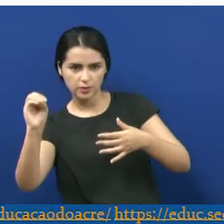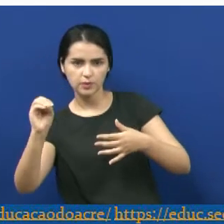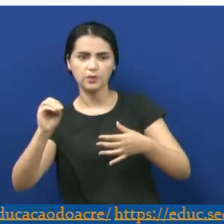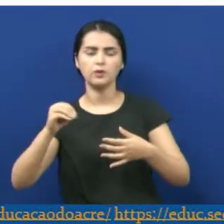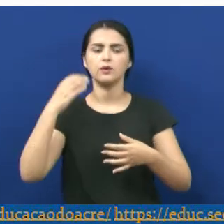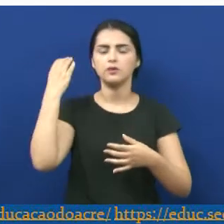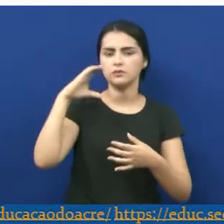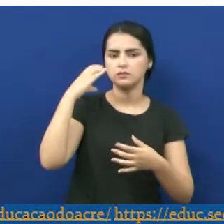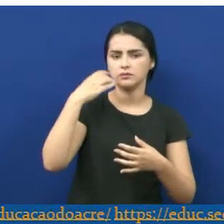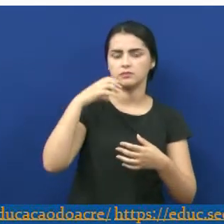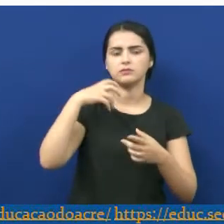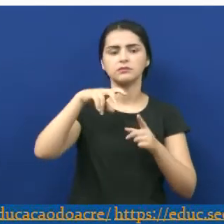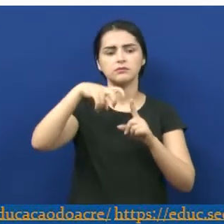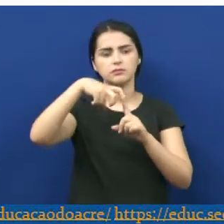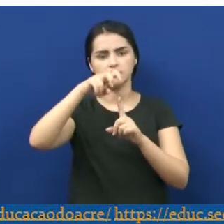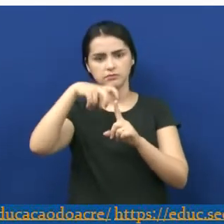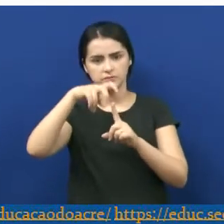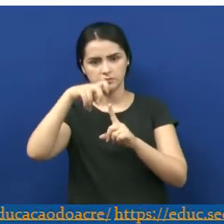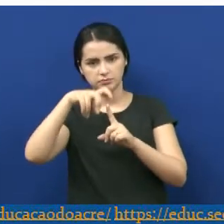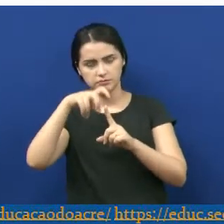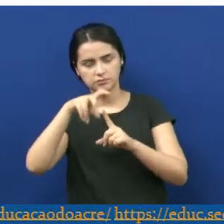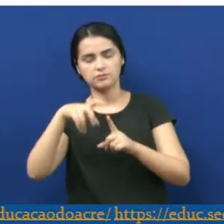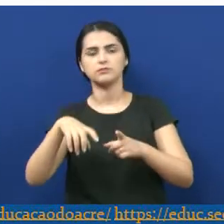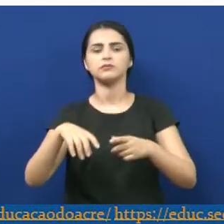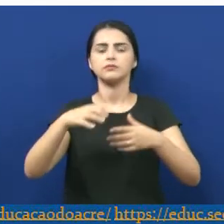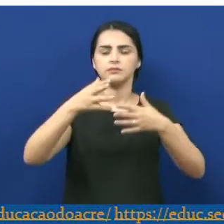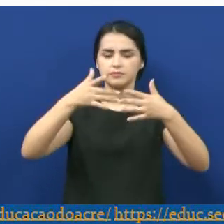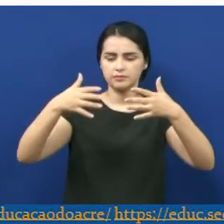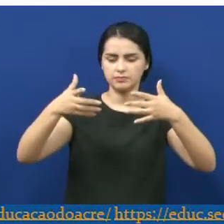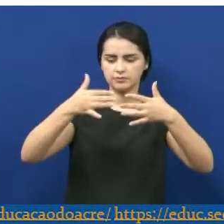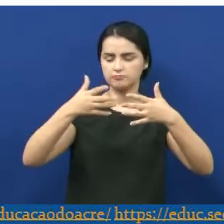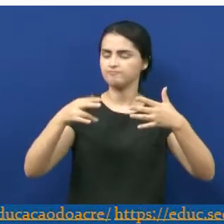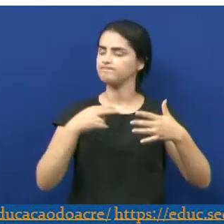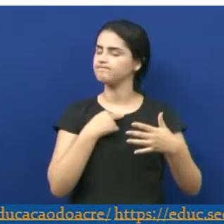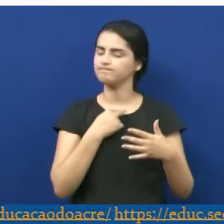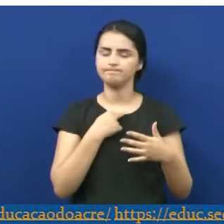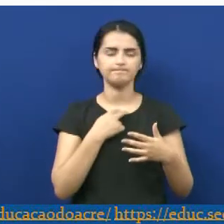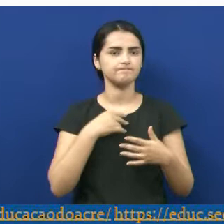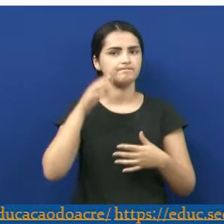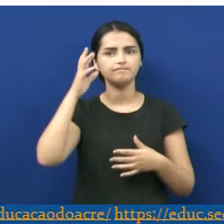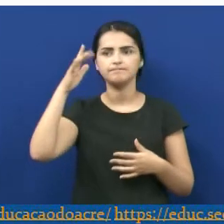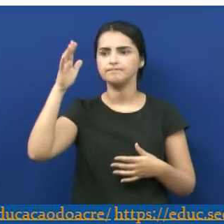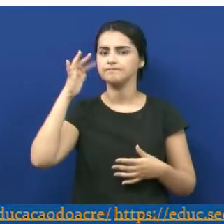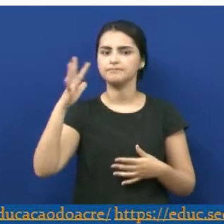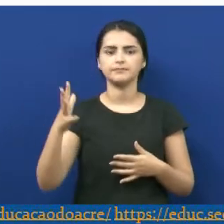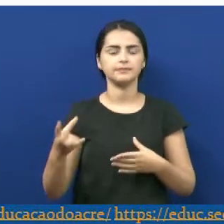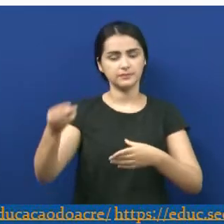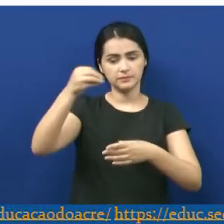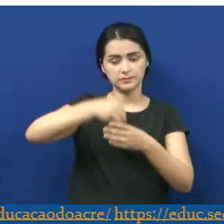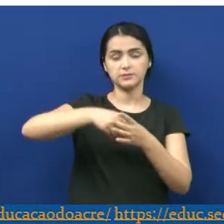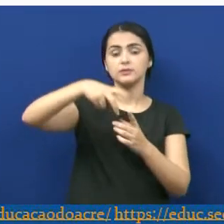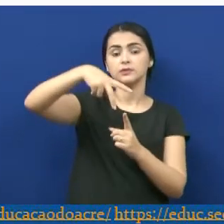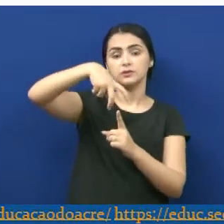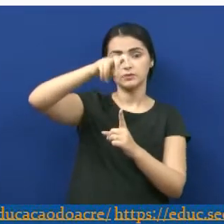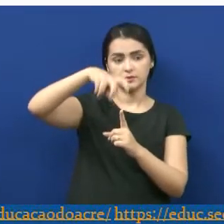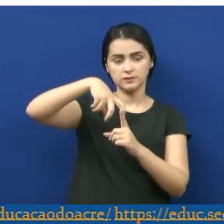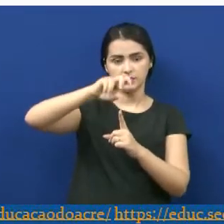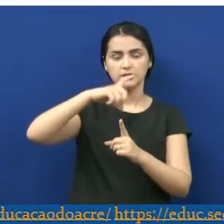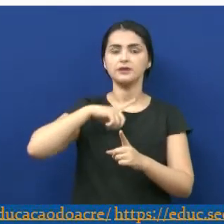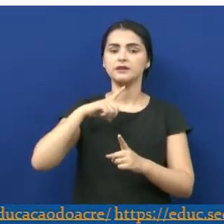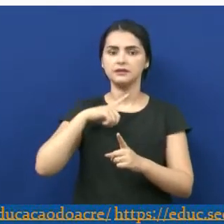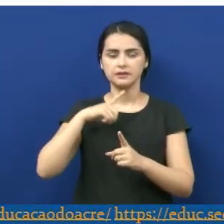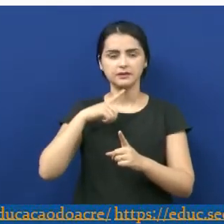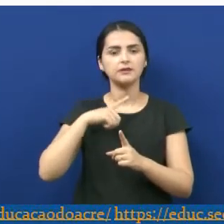os refrigerantes trazem o ácido fosfórico. Você nunca podia imaginar, né, que de repente dentro de um refrigerante tem ácido fosfórico, mas